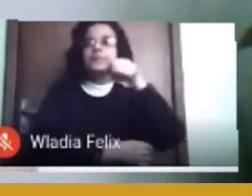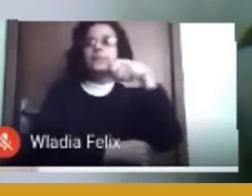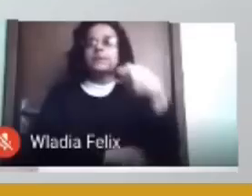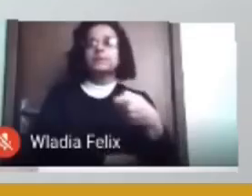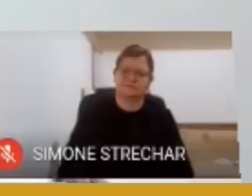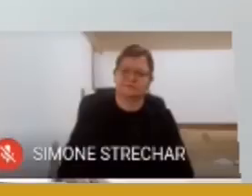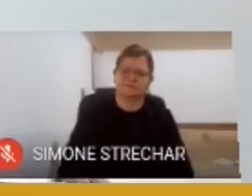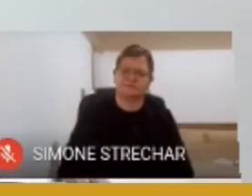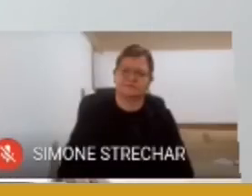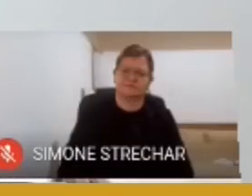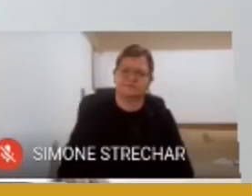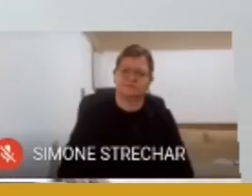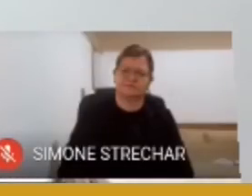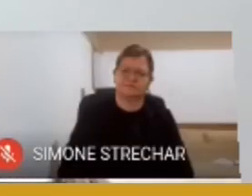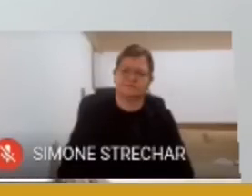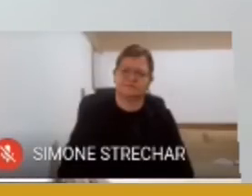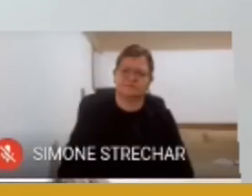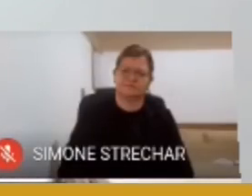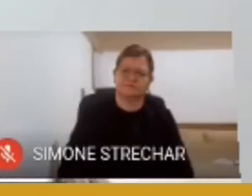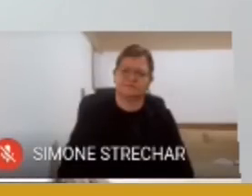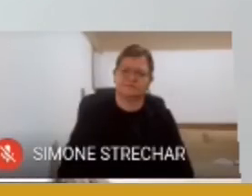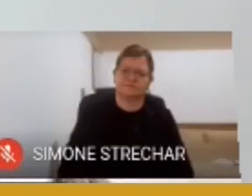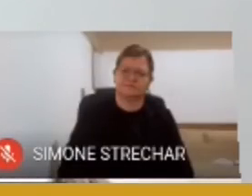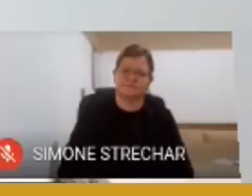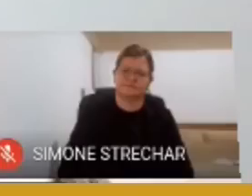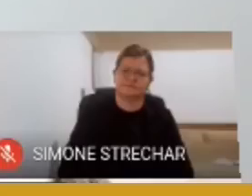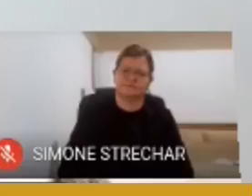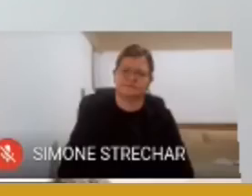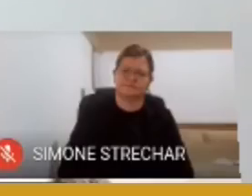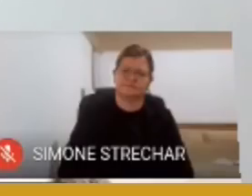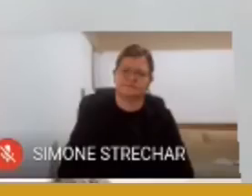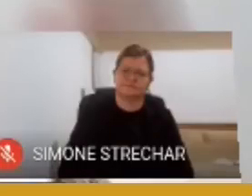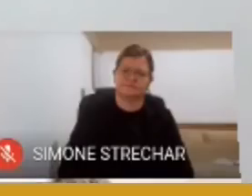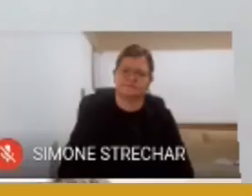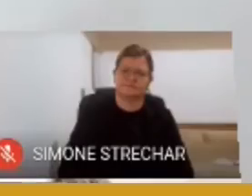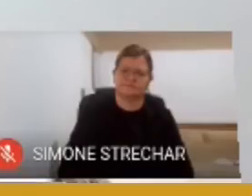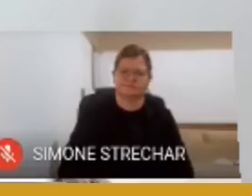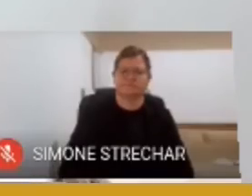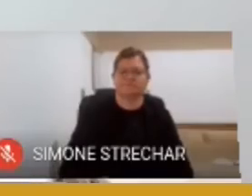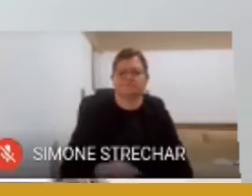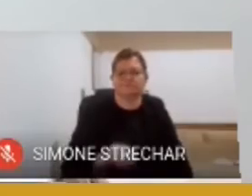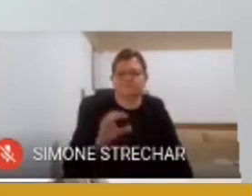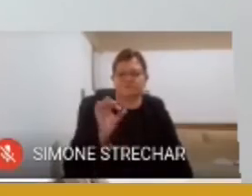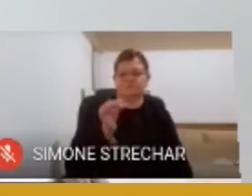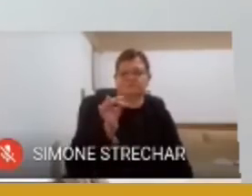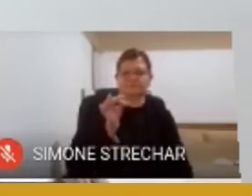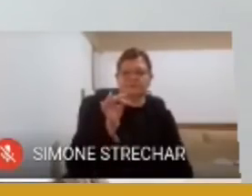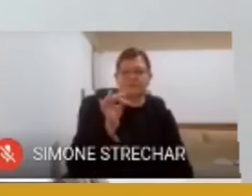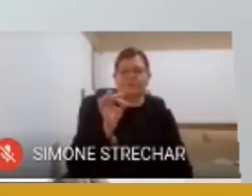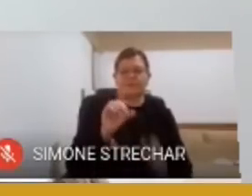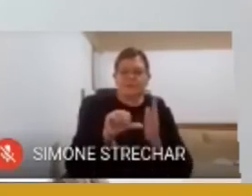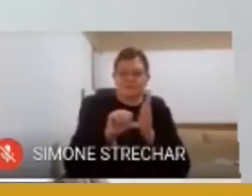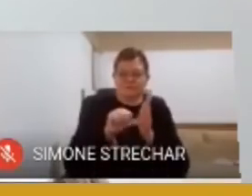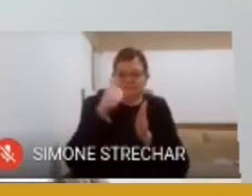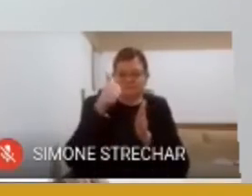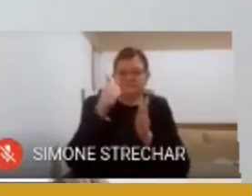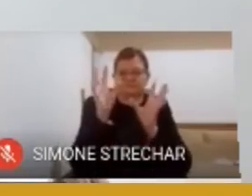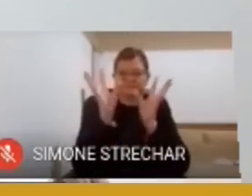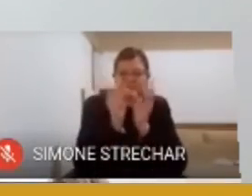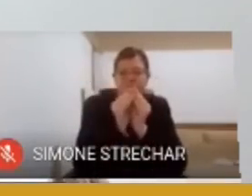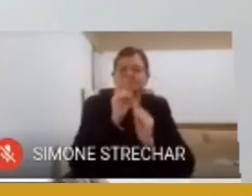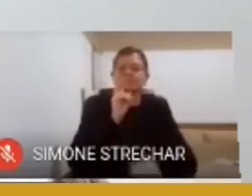Certo. Eu acho que um primeiro ponto, vou tentar responder rapidamente para tentar responder um número maior de perguntas. Um primeiro